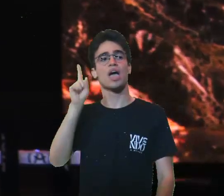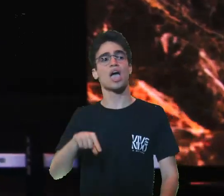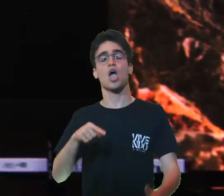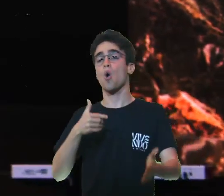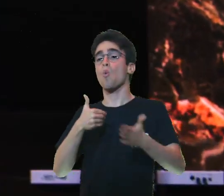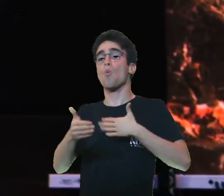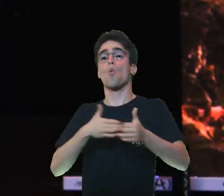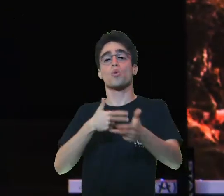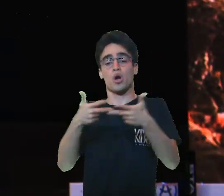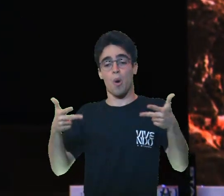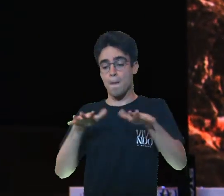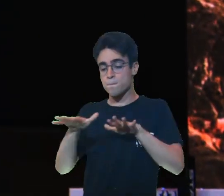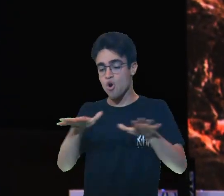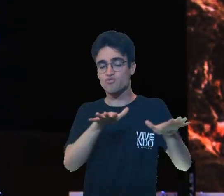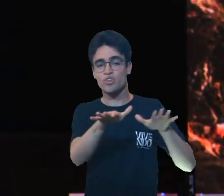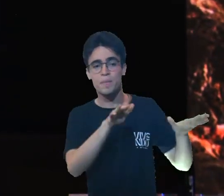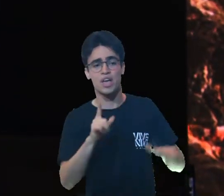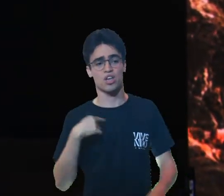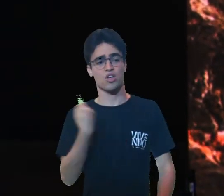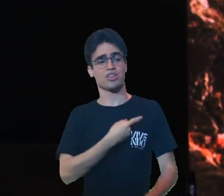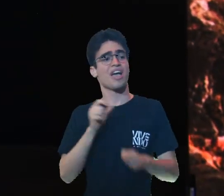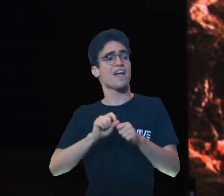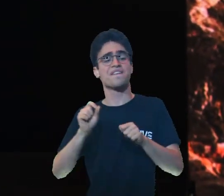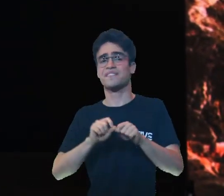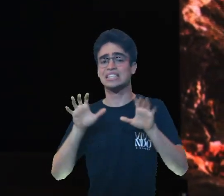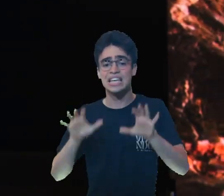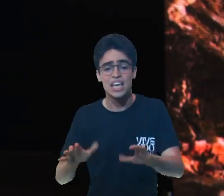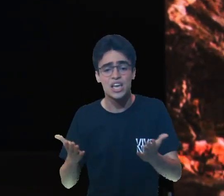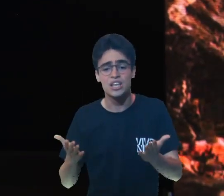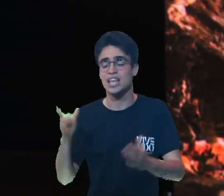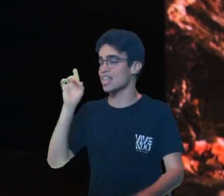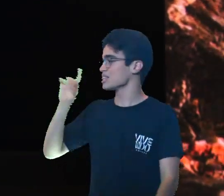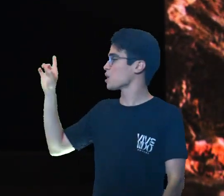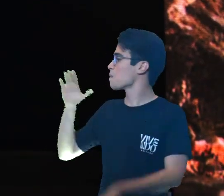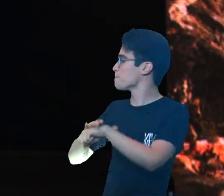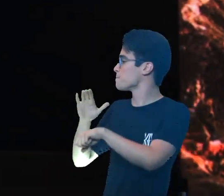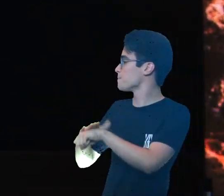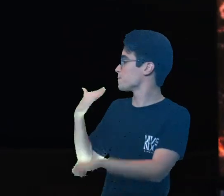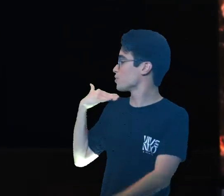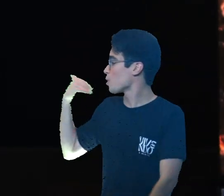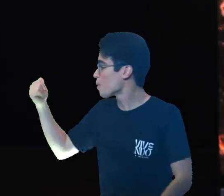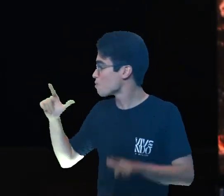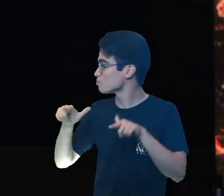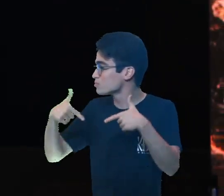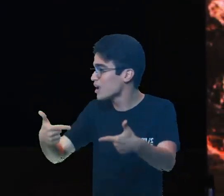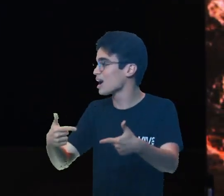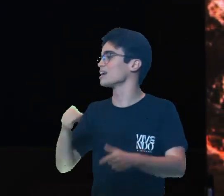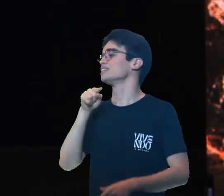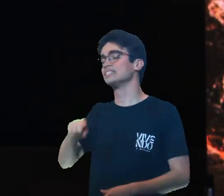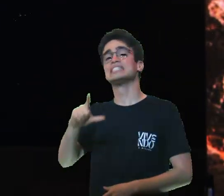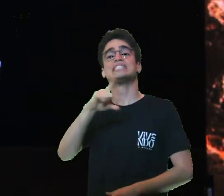e eu façamos em direção àquilo que Deus tem nos chamado, trará consigo